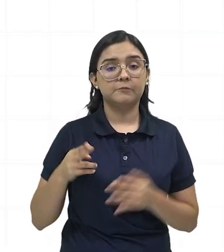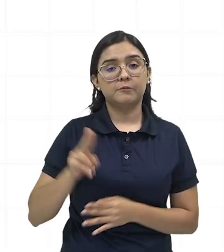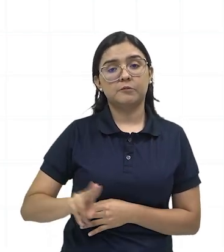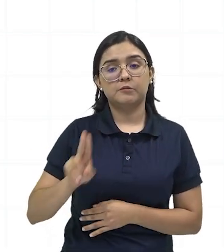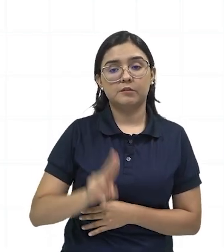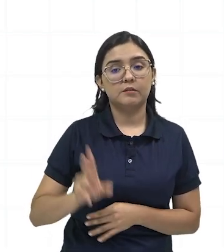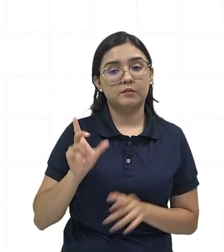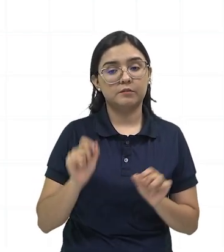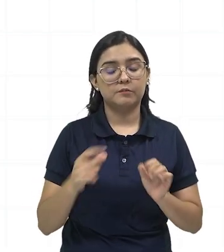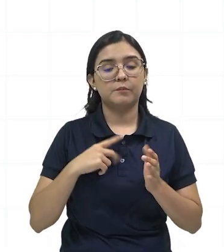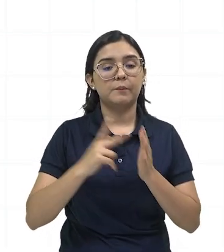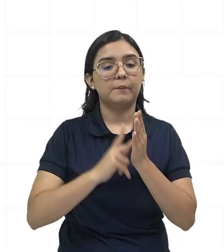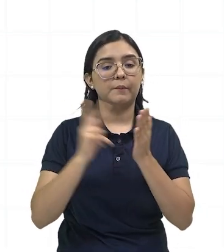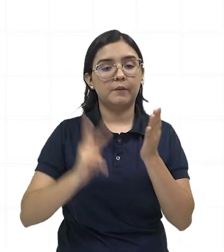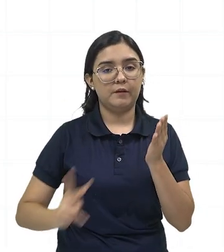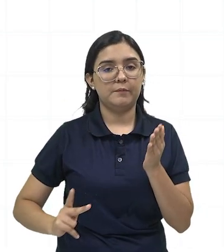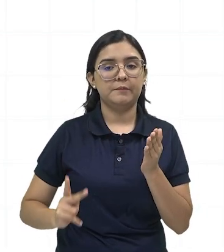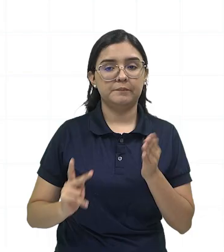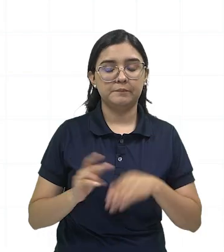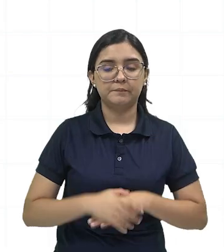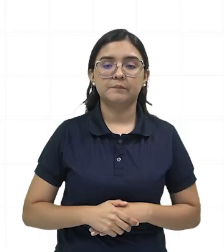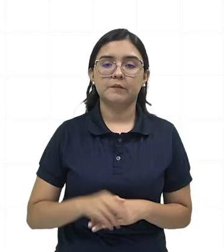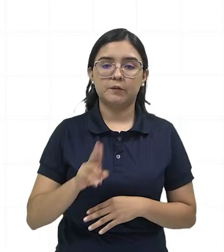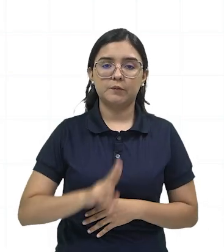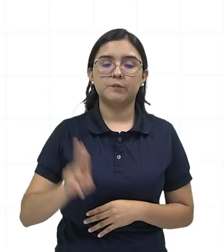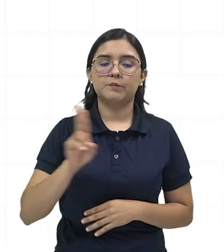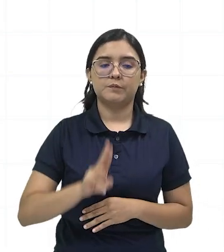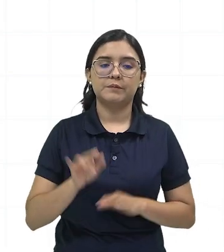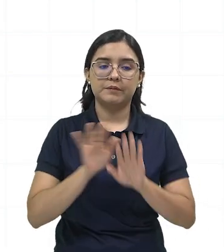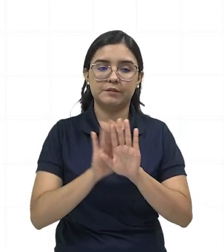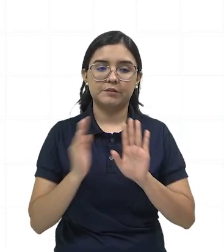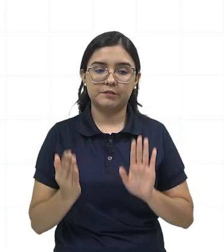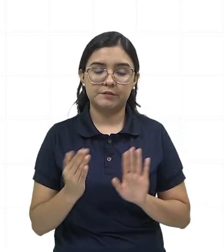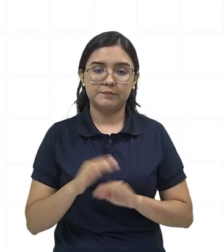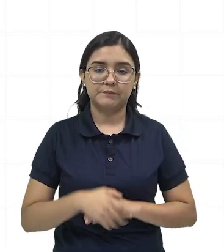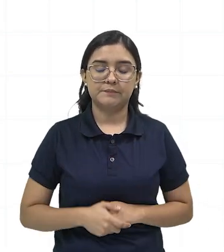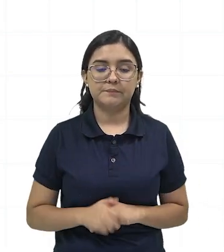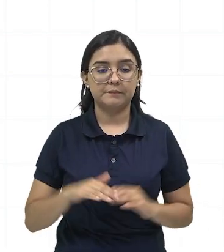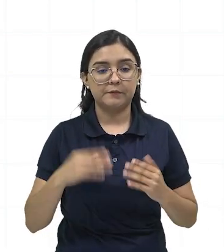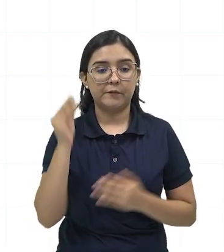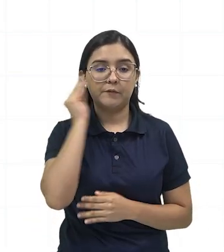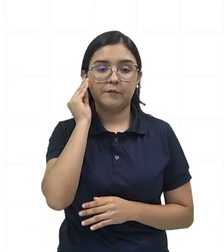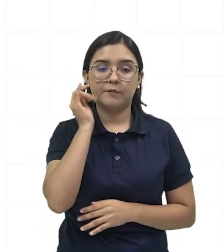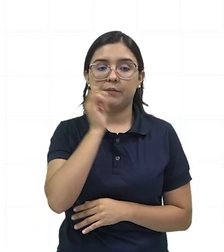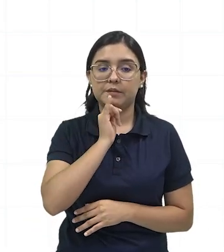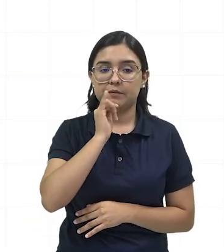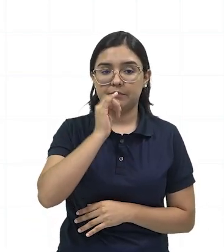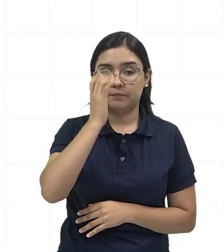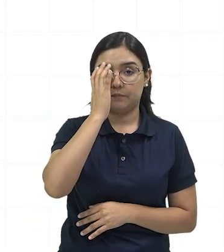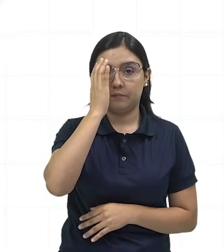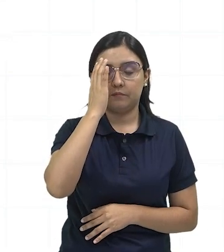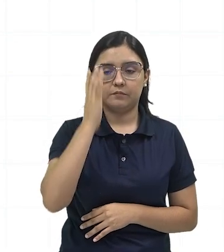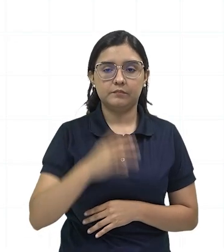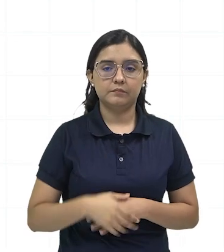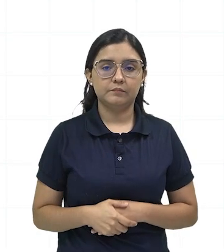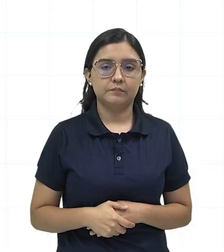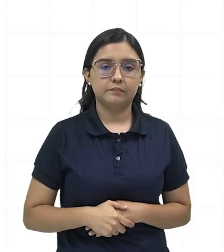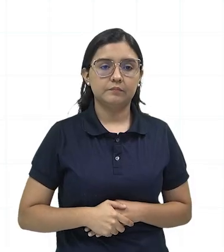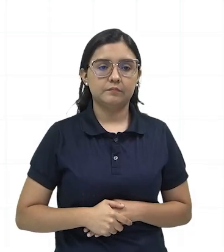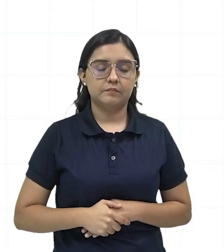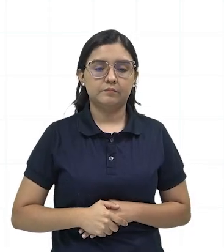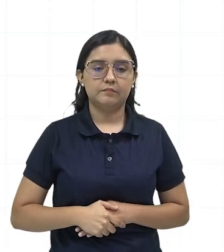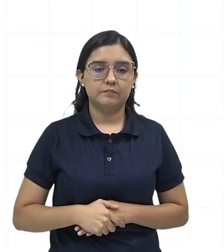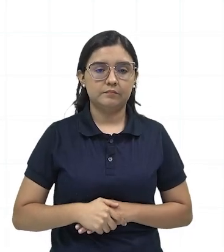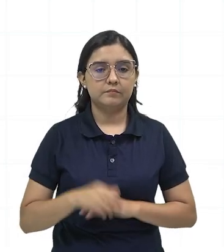utilizada, inclusive, nos poemas. Muitos poemas utilizam a antítese. Vamos ver o exemplo dessa figura